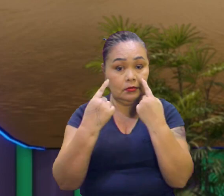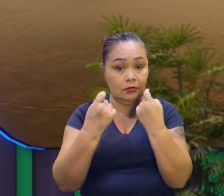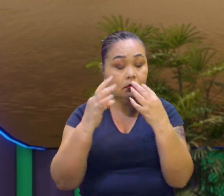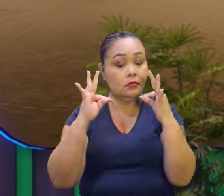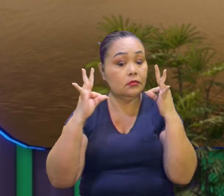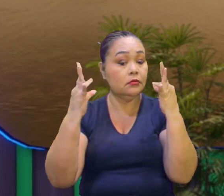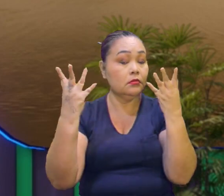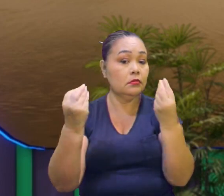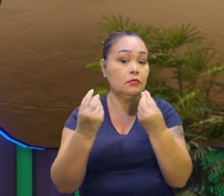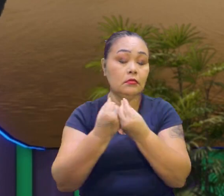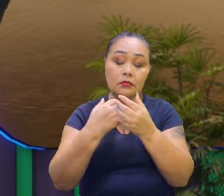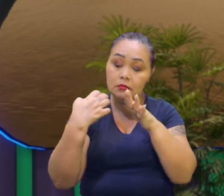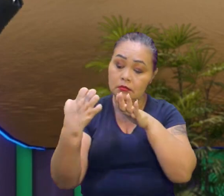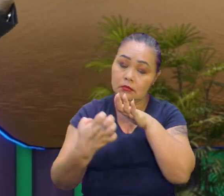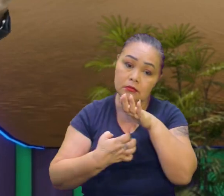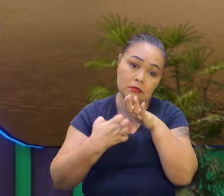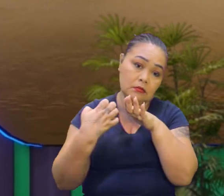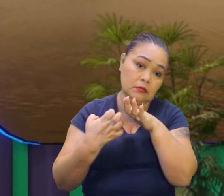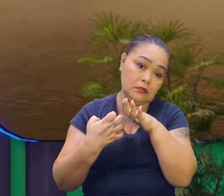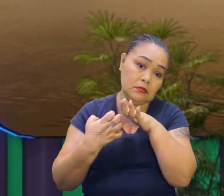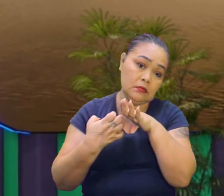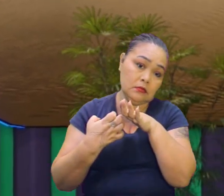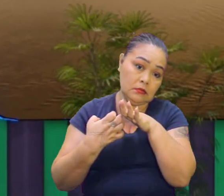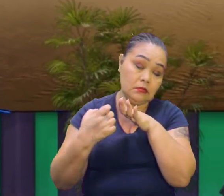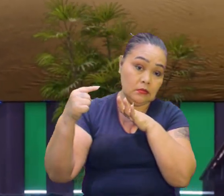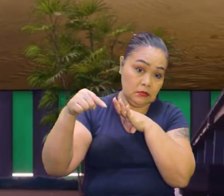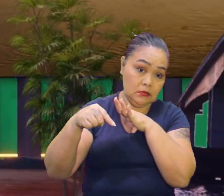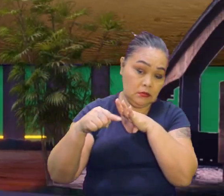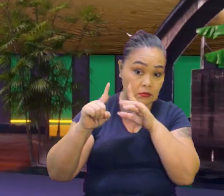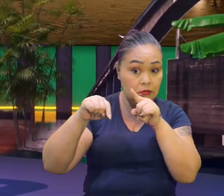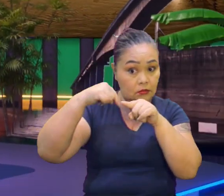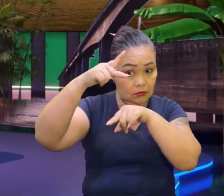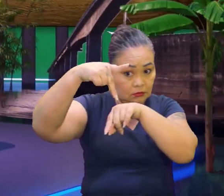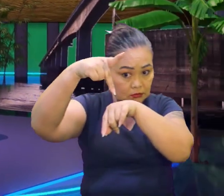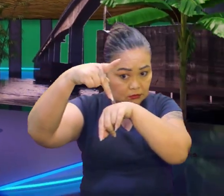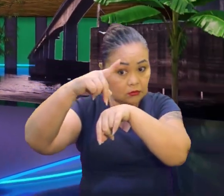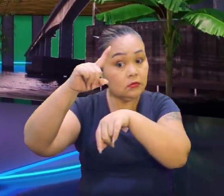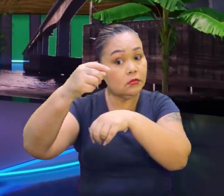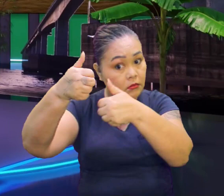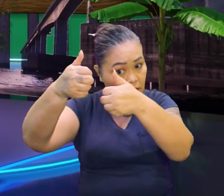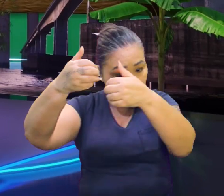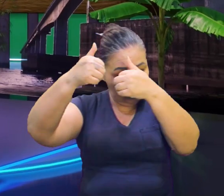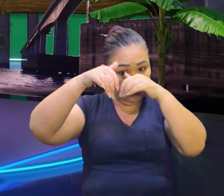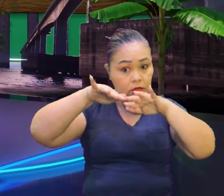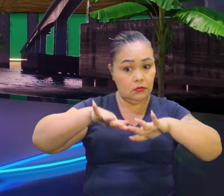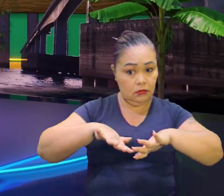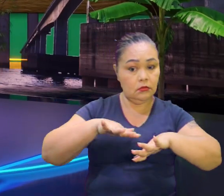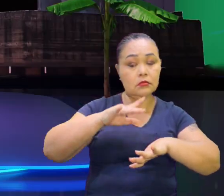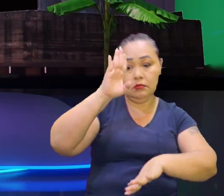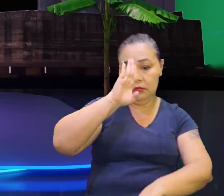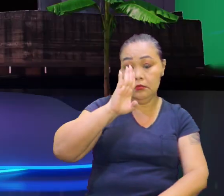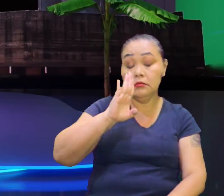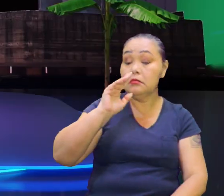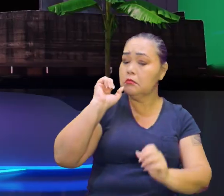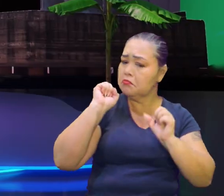que todas as empresas, inclusive as multinacionais que aqui estão, pudessem